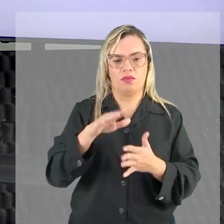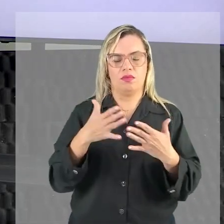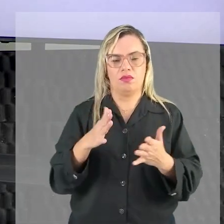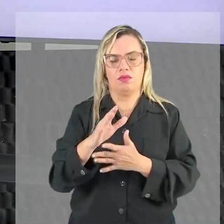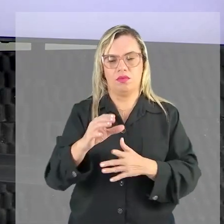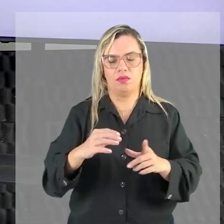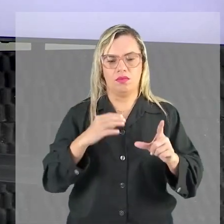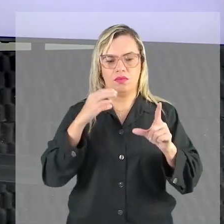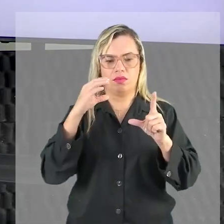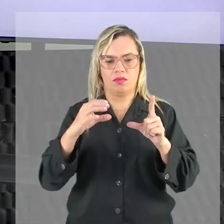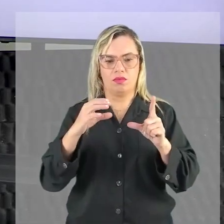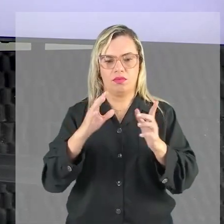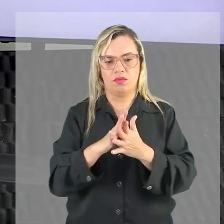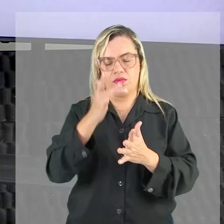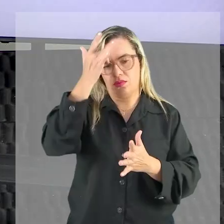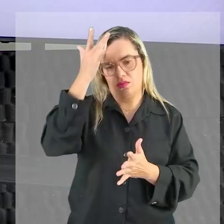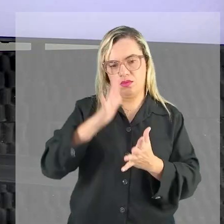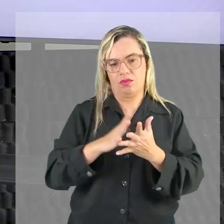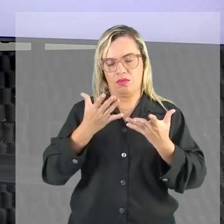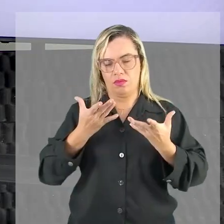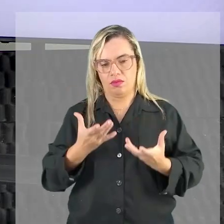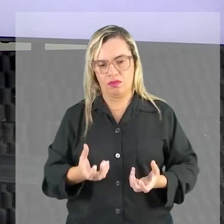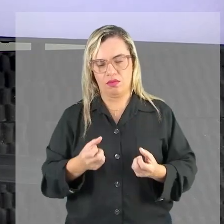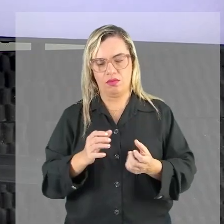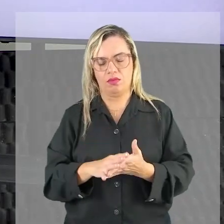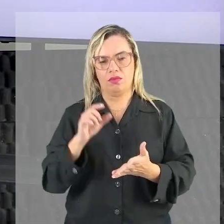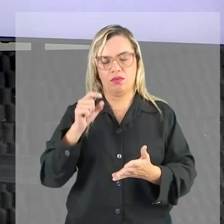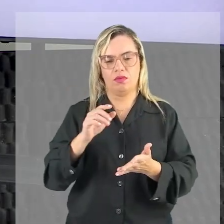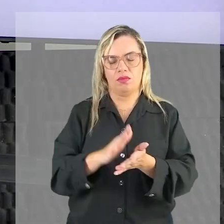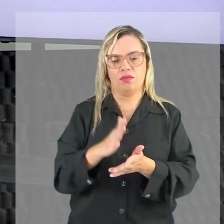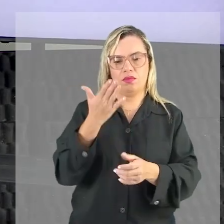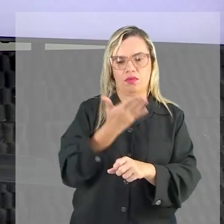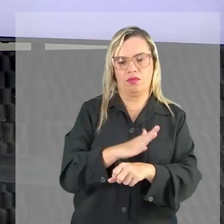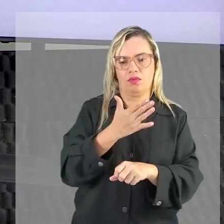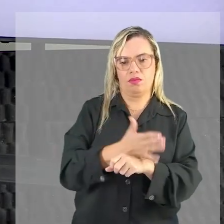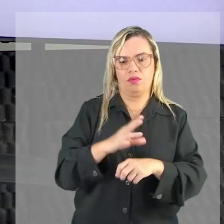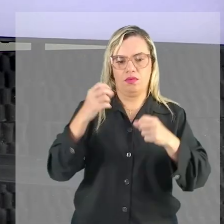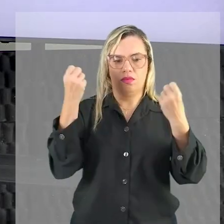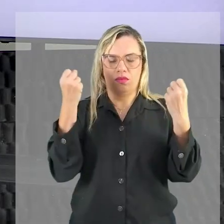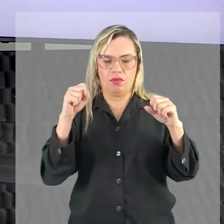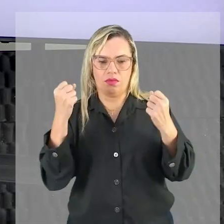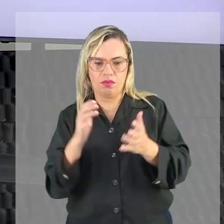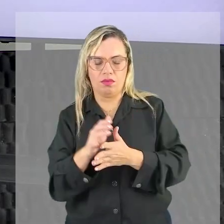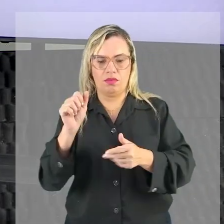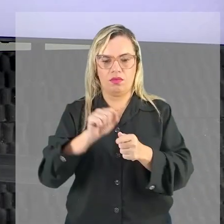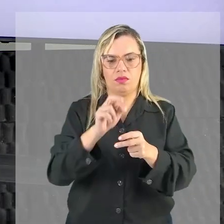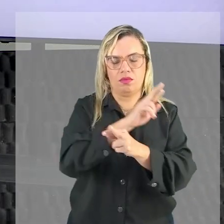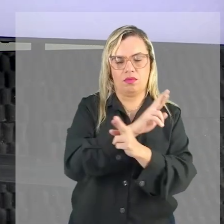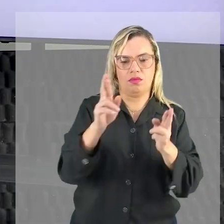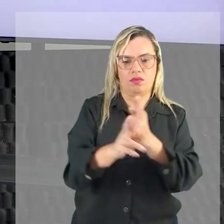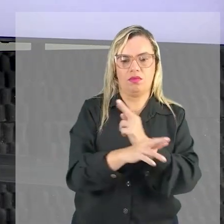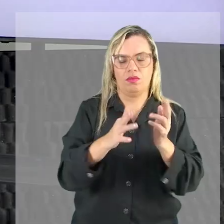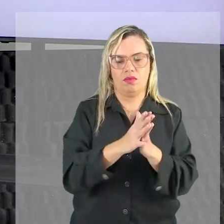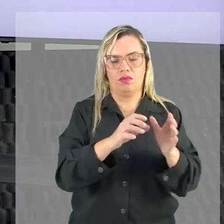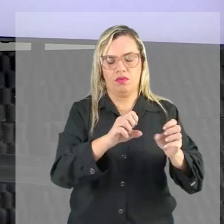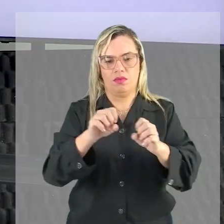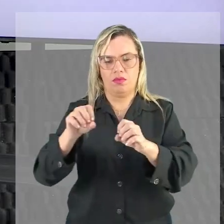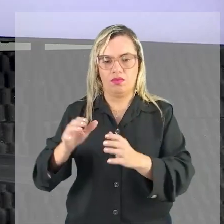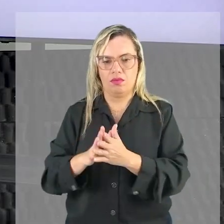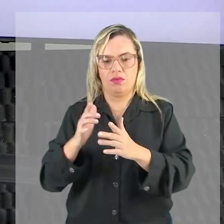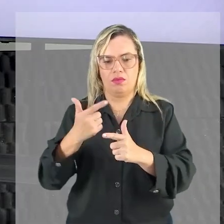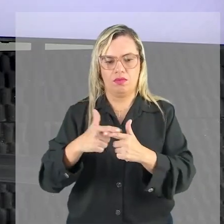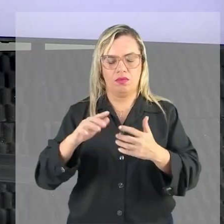Então, letra C, ó, facilitem a adoção de práticas de exercícios com ações relacionadas à